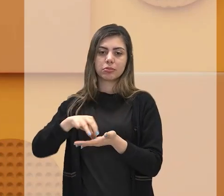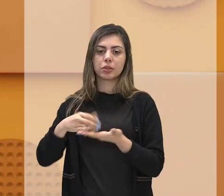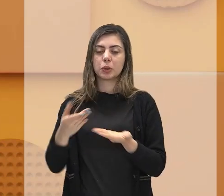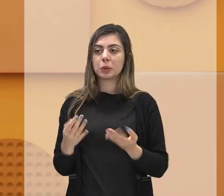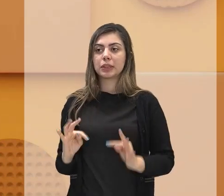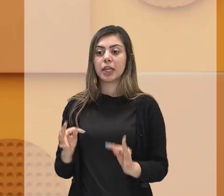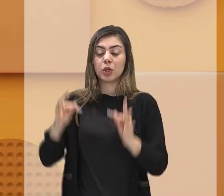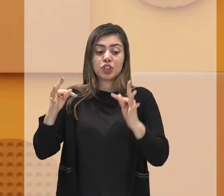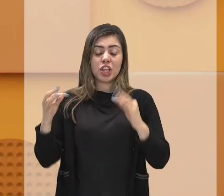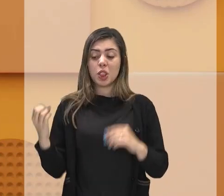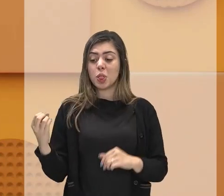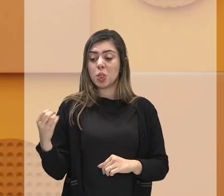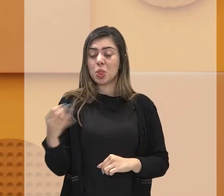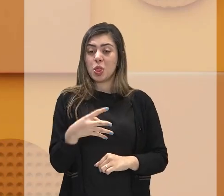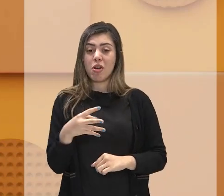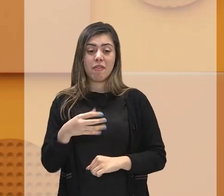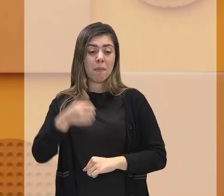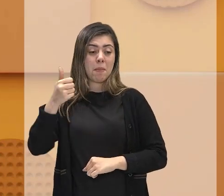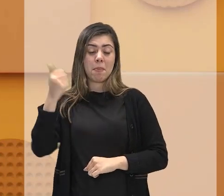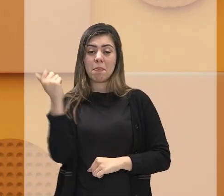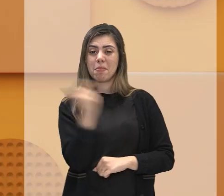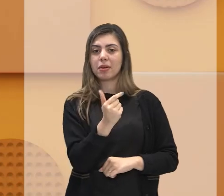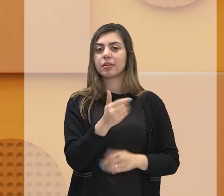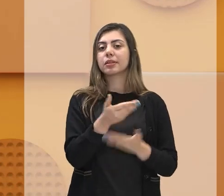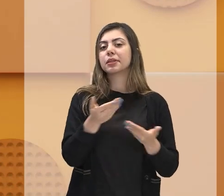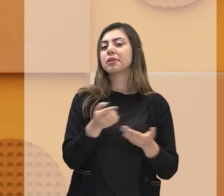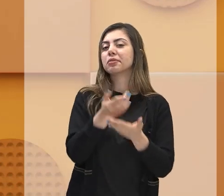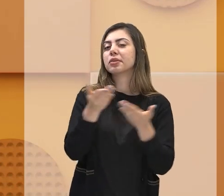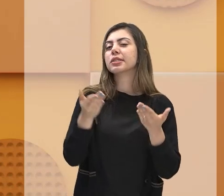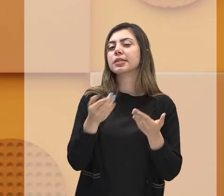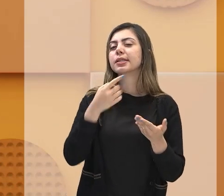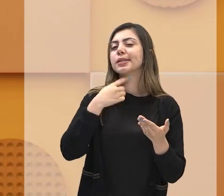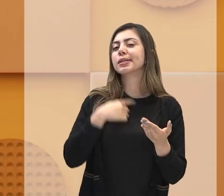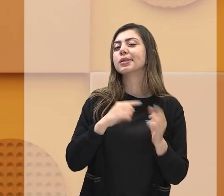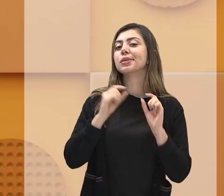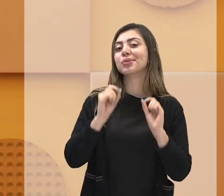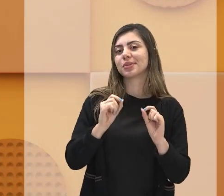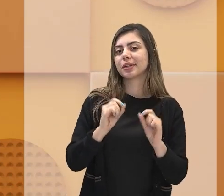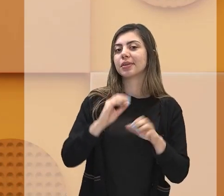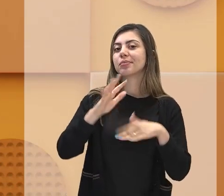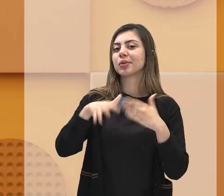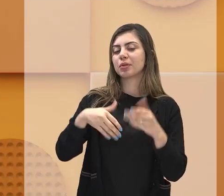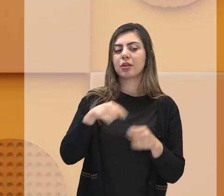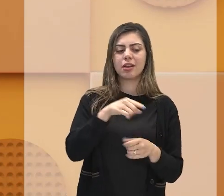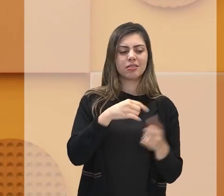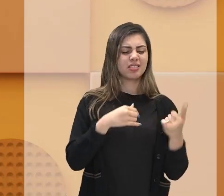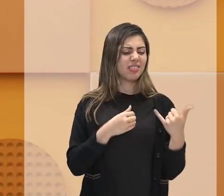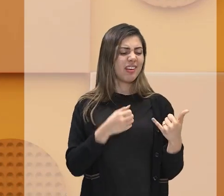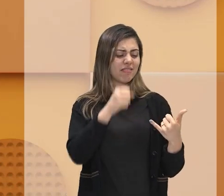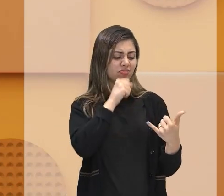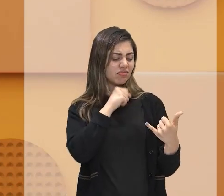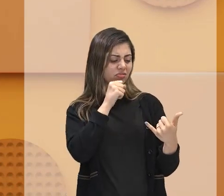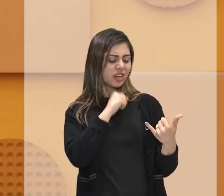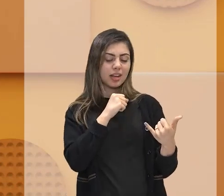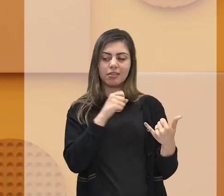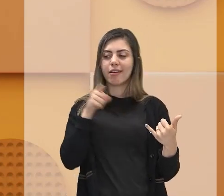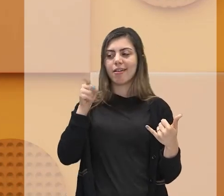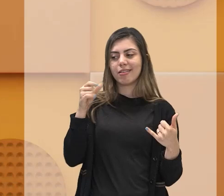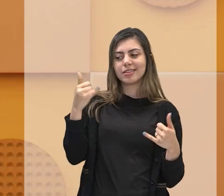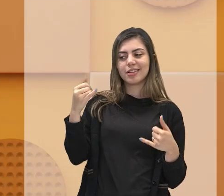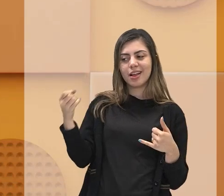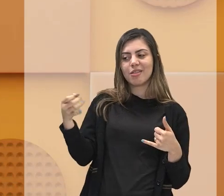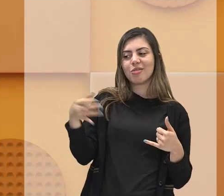viu antes. Então a tendência é que você queira substituir seu velho celular, que agora já é velho, superado, por um celular